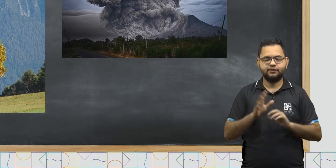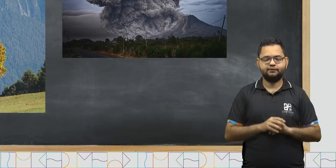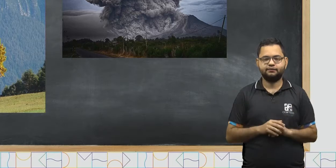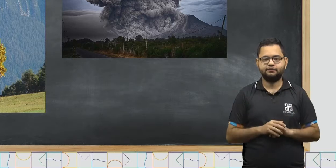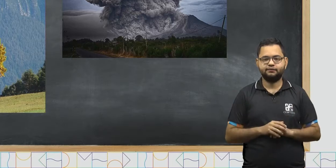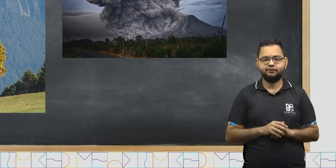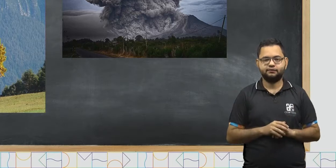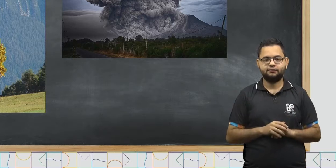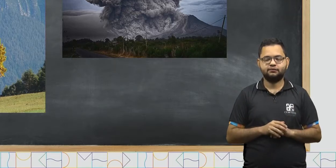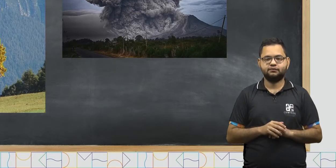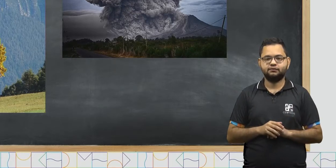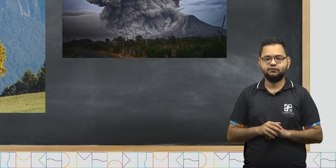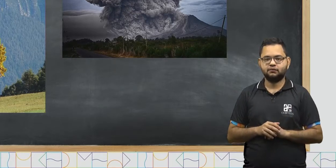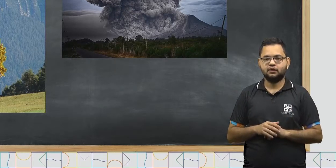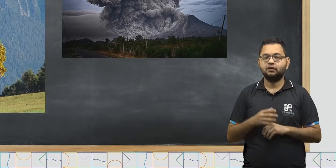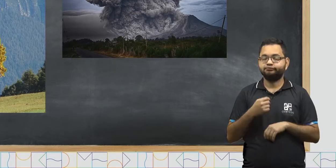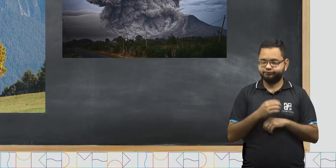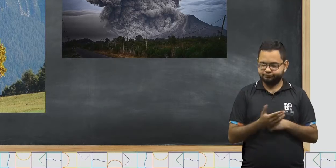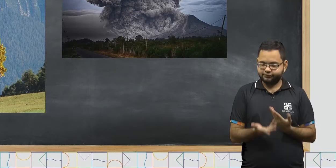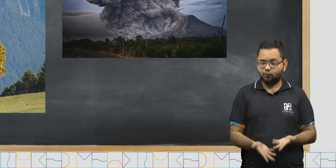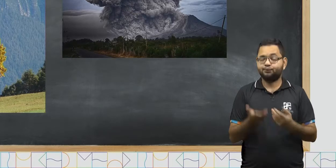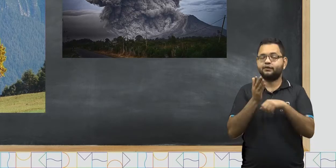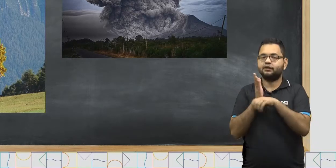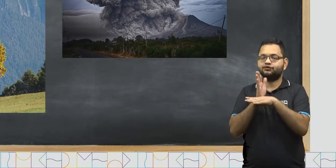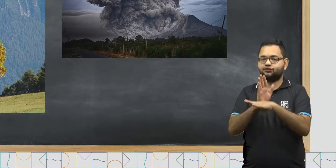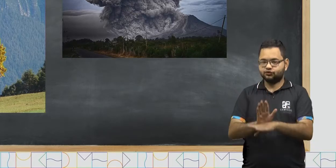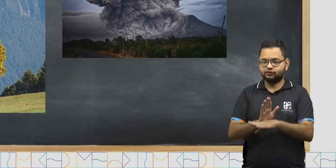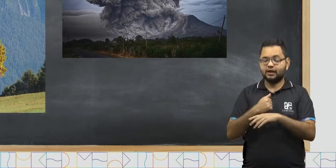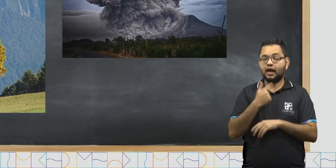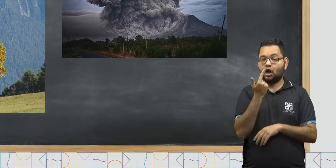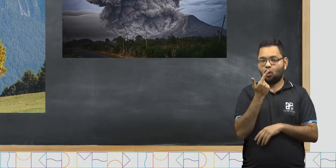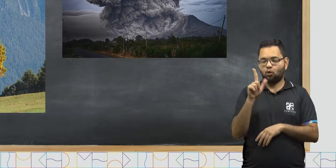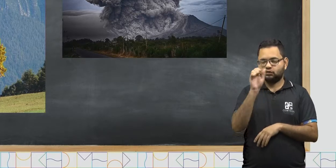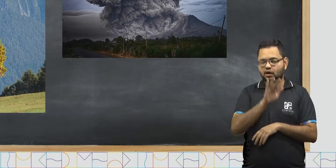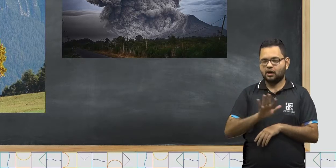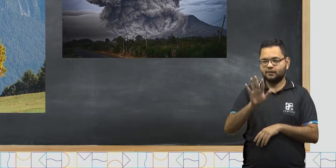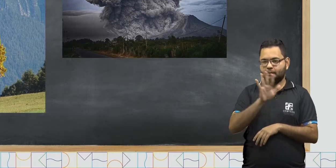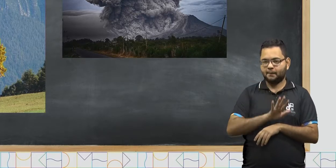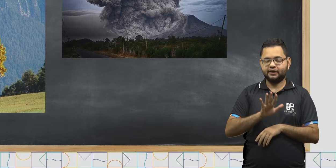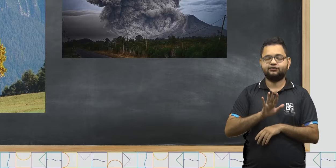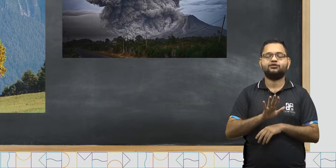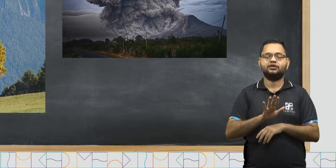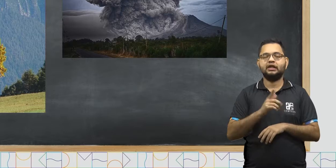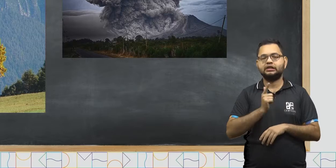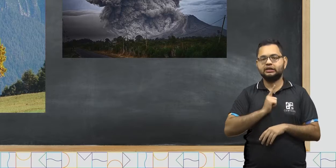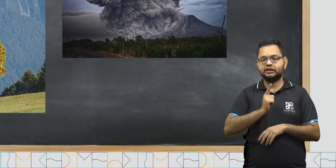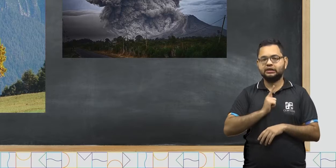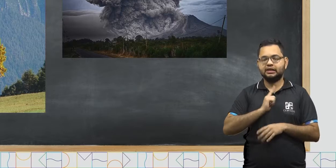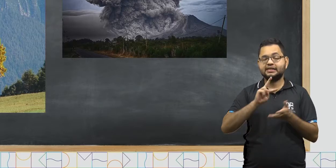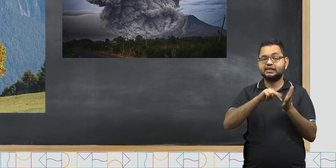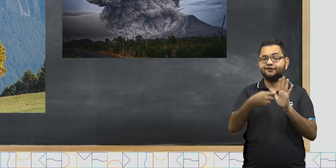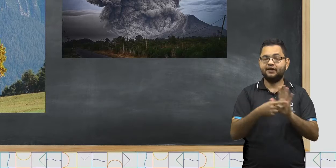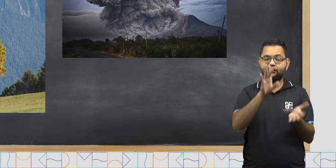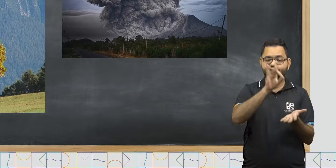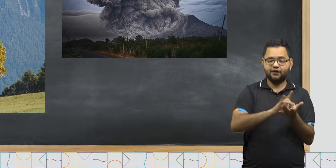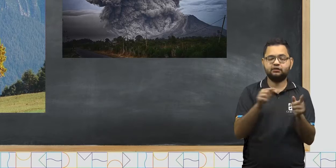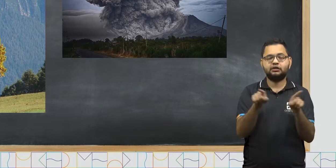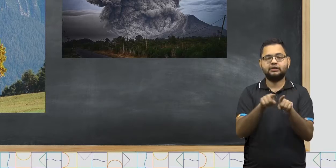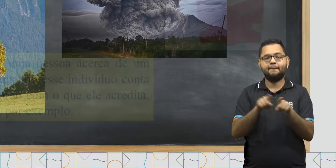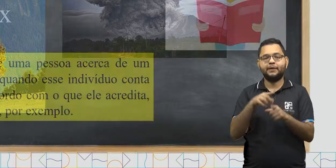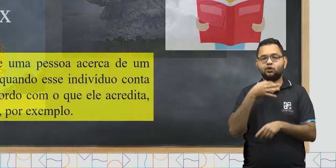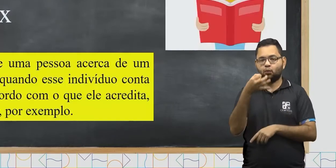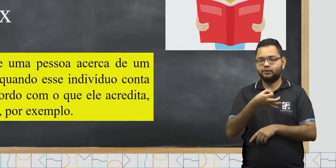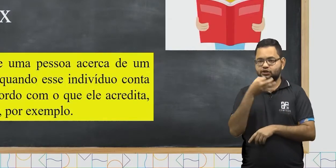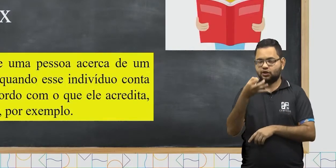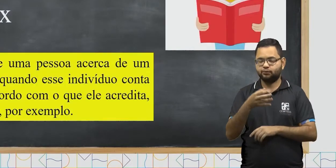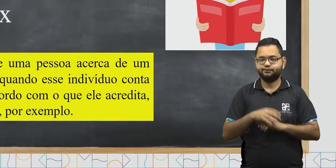opiniões emitidas. Para te ajudar, veja na próxima tela a definição do que é um fato e uma